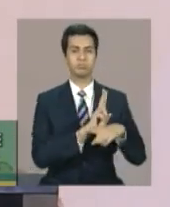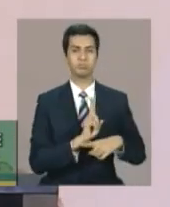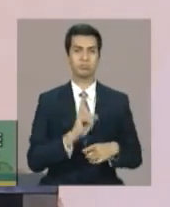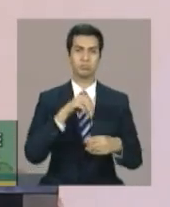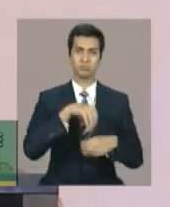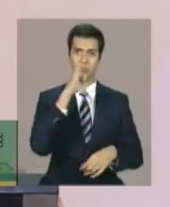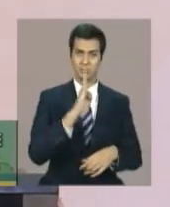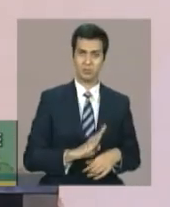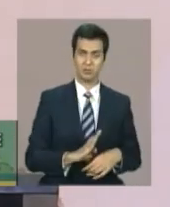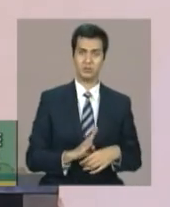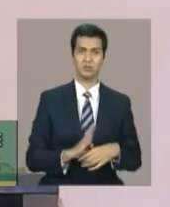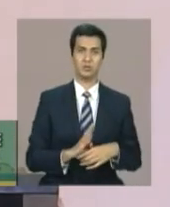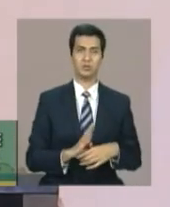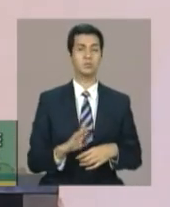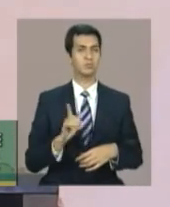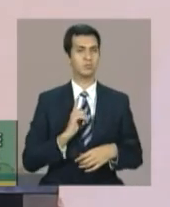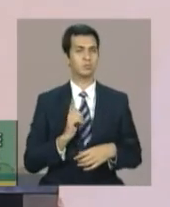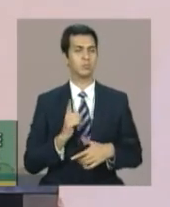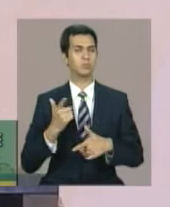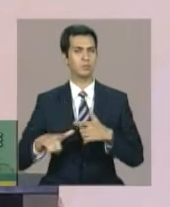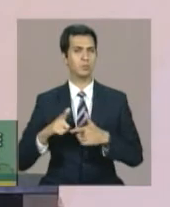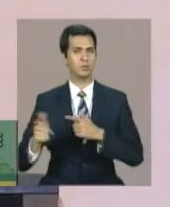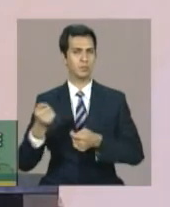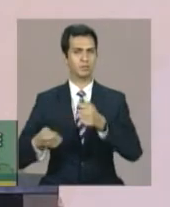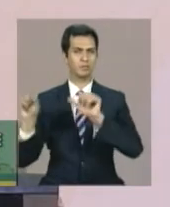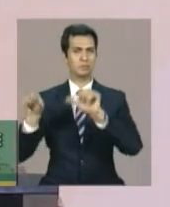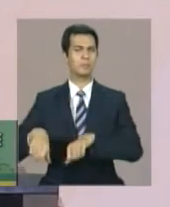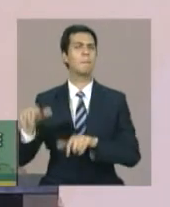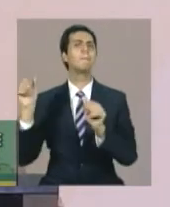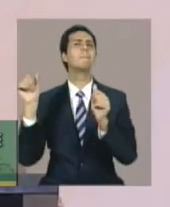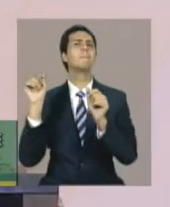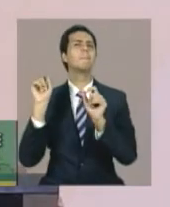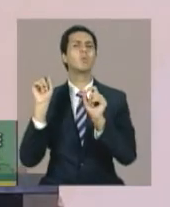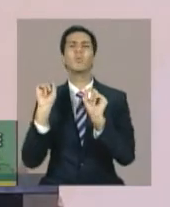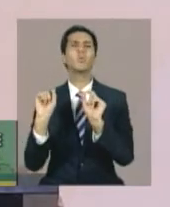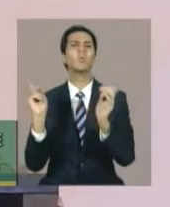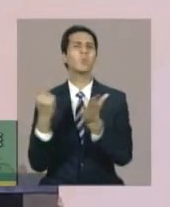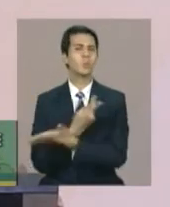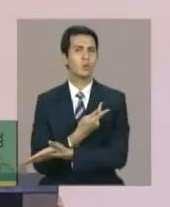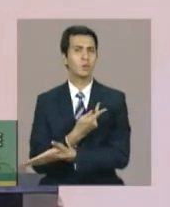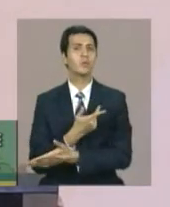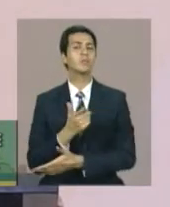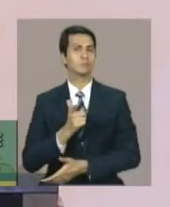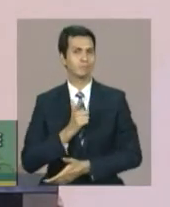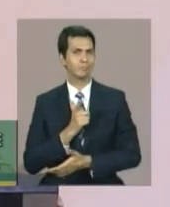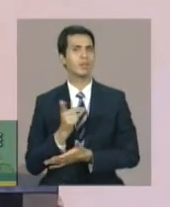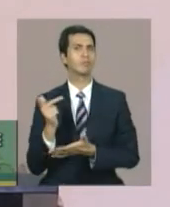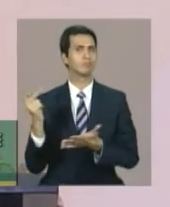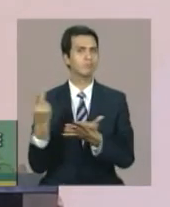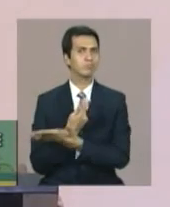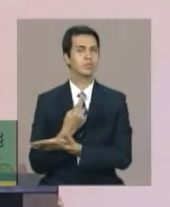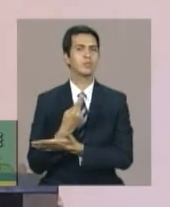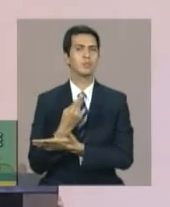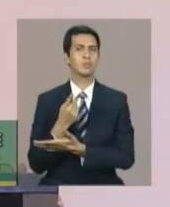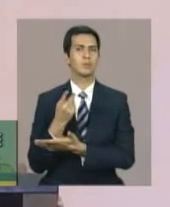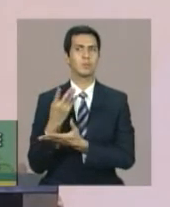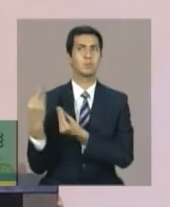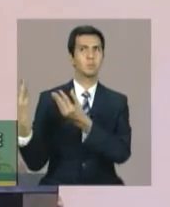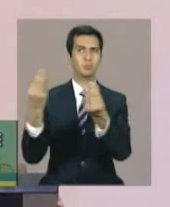um dos efeitos mais perversos dessa crise, que vem sendo uma